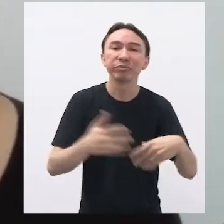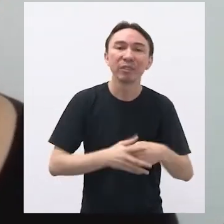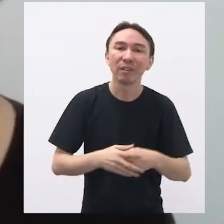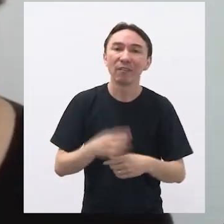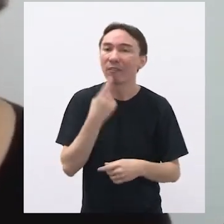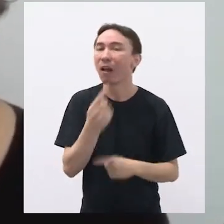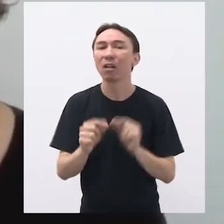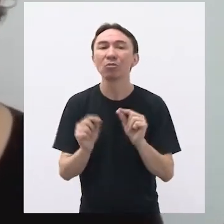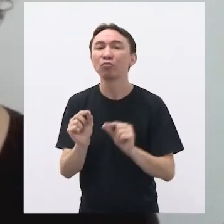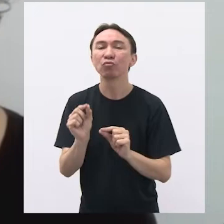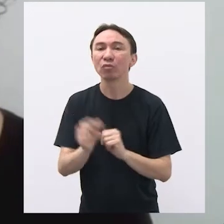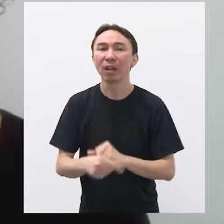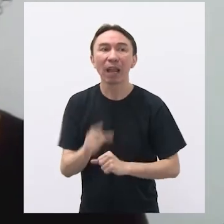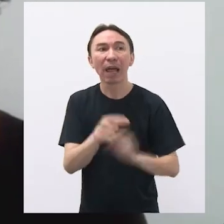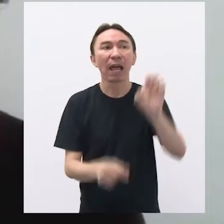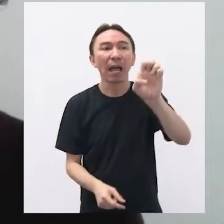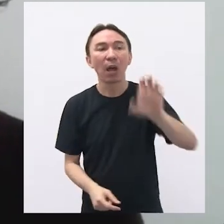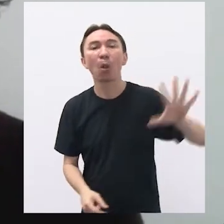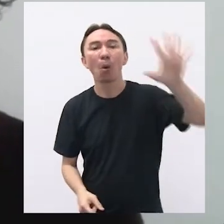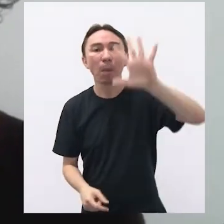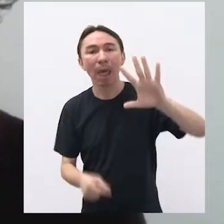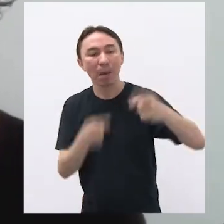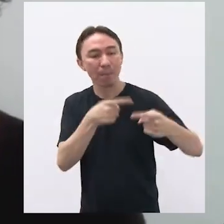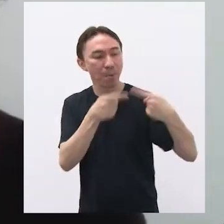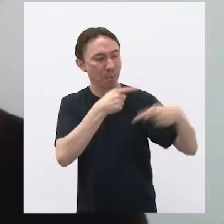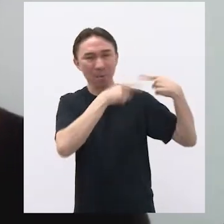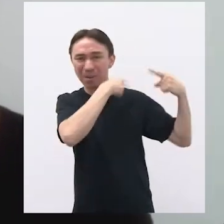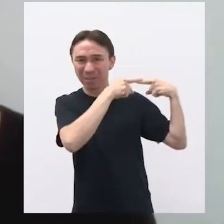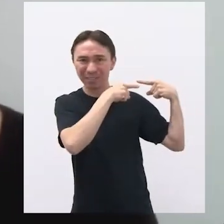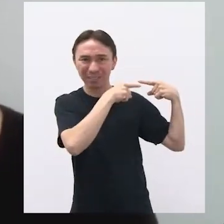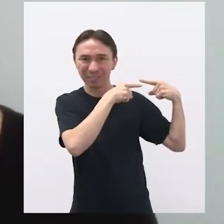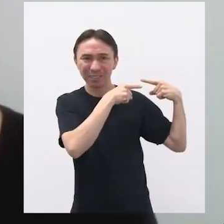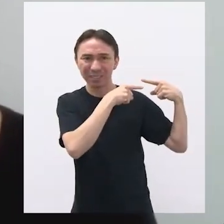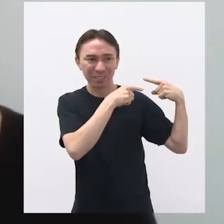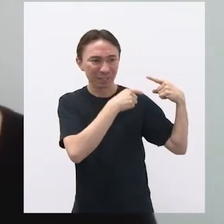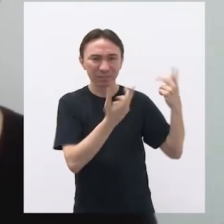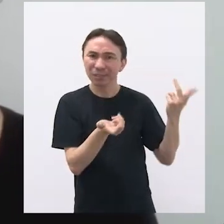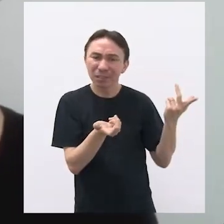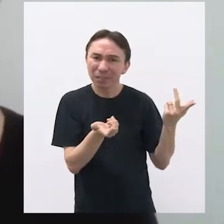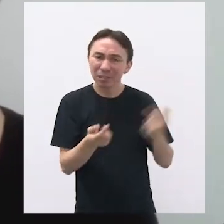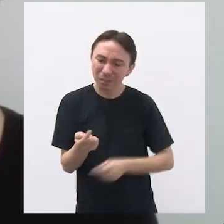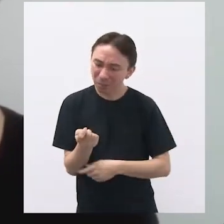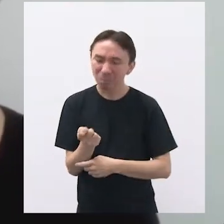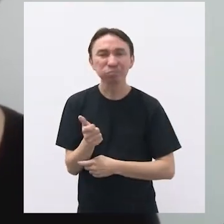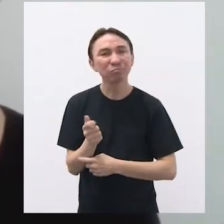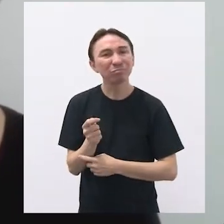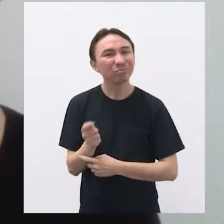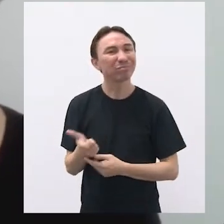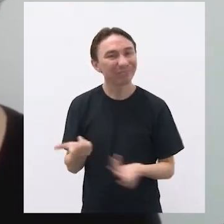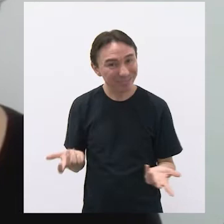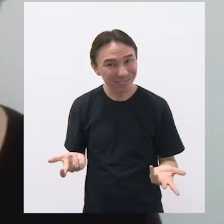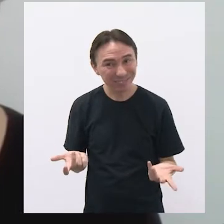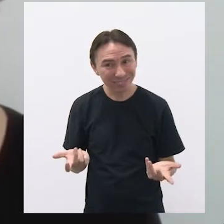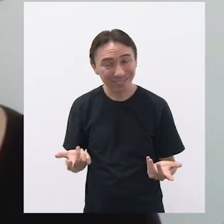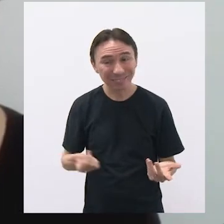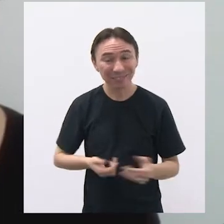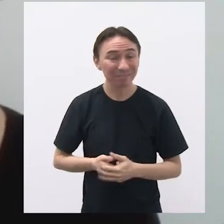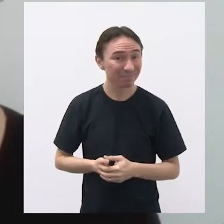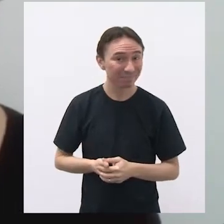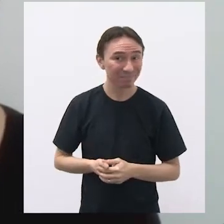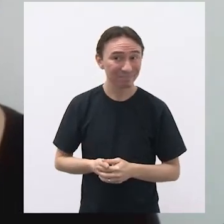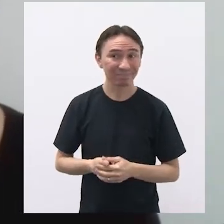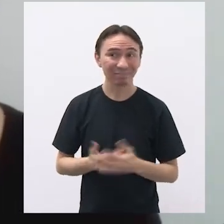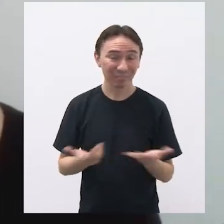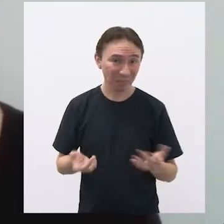né? Que, na verdade, contribui aí até muito pouco para considerando aí